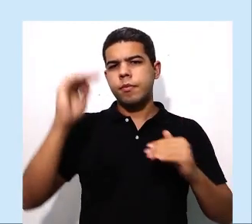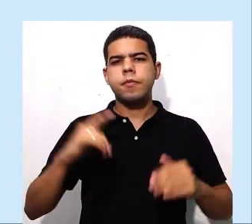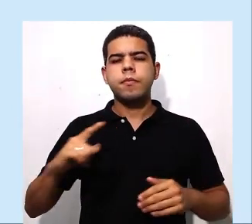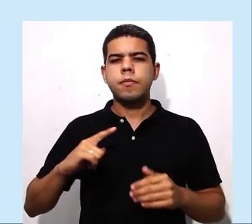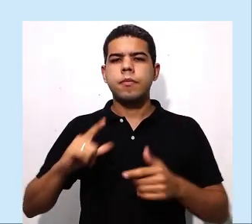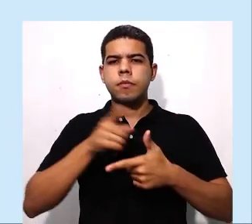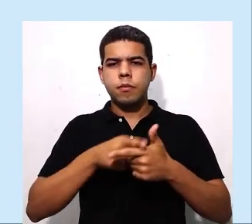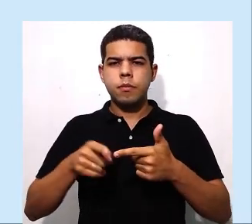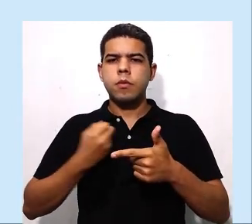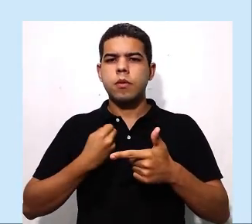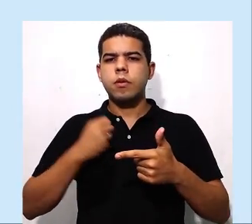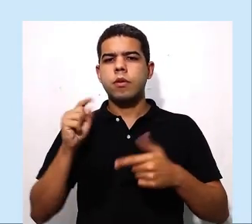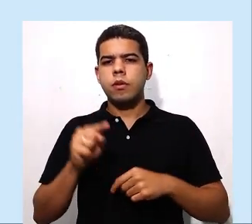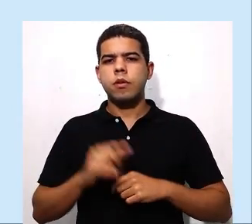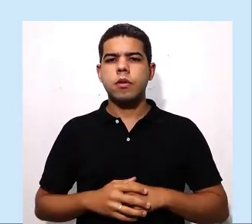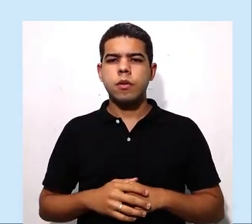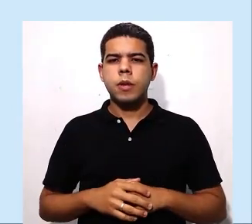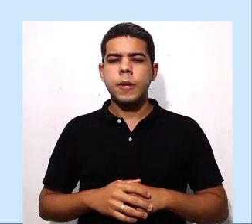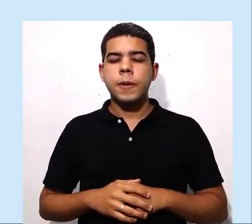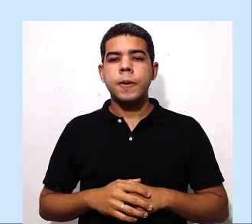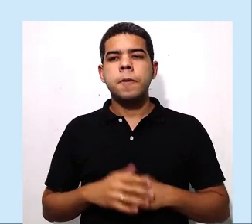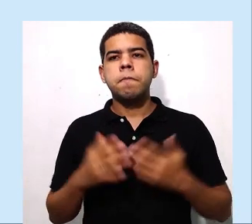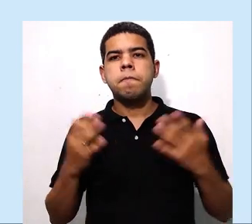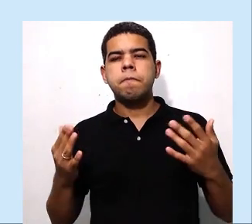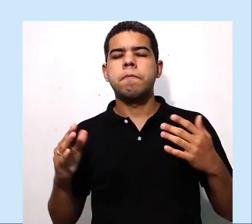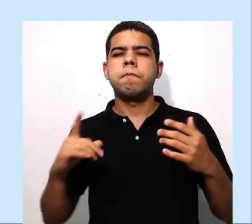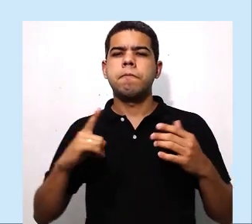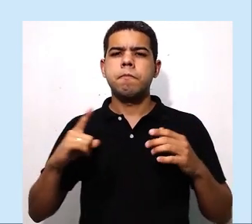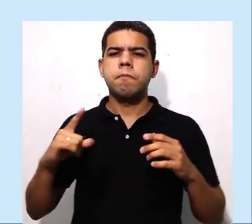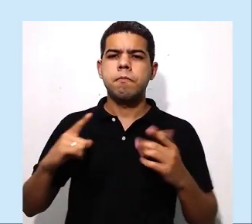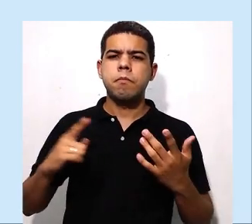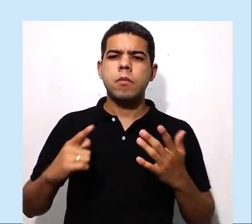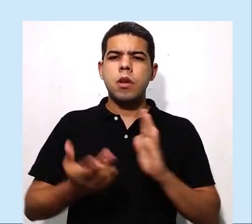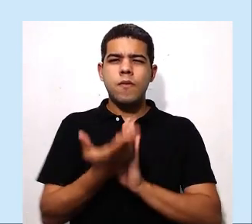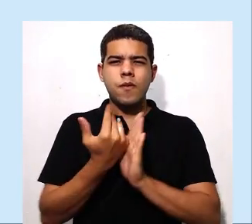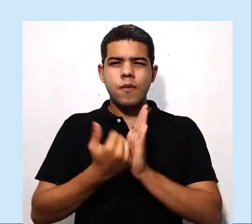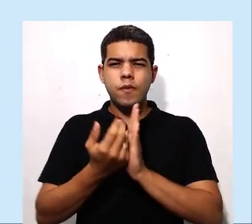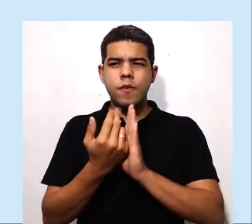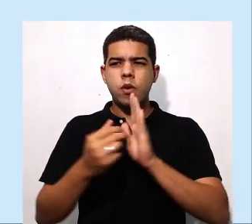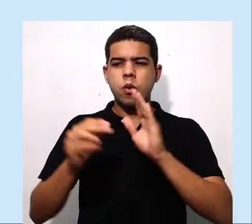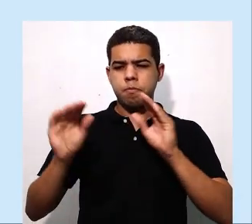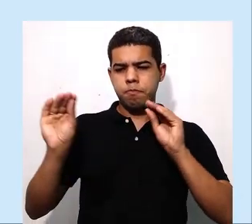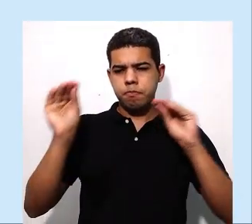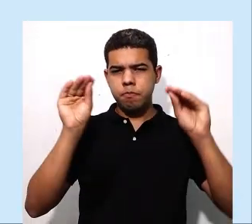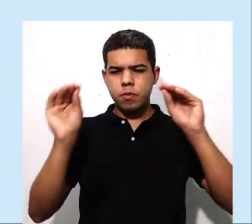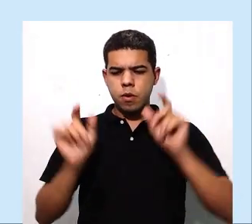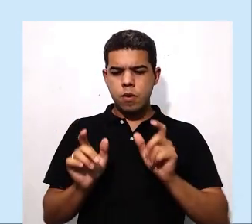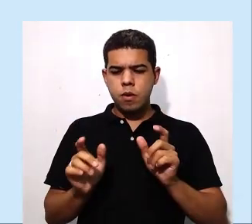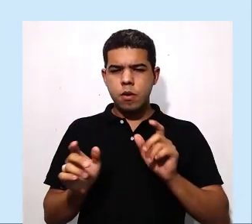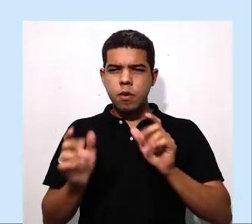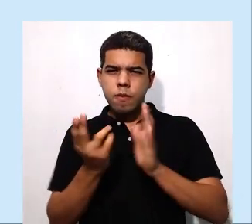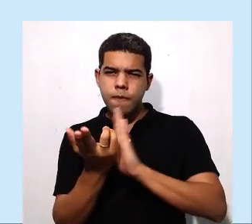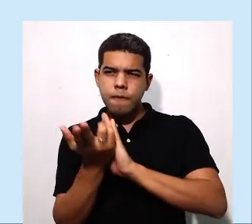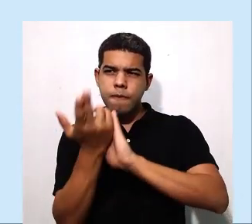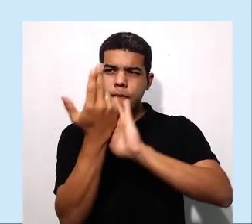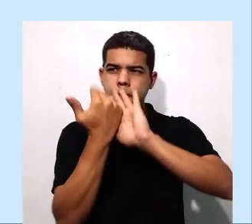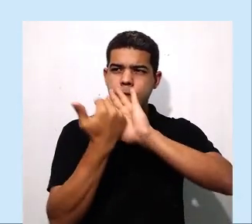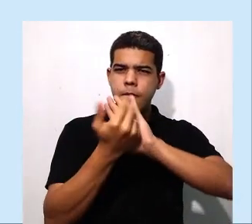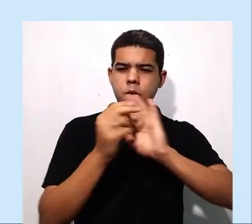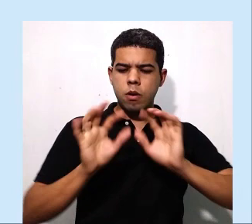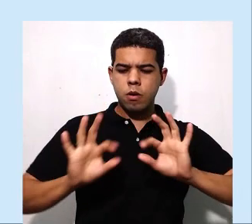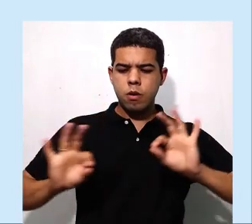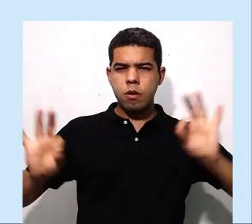esse número. O formato dela, então o formato da figura não muda, beleza? Não vai mudar.